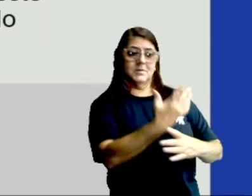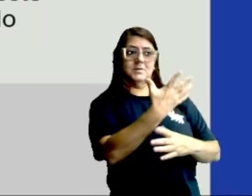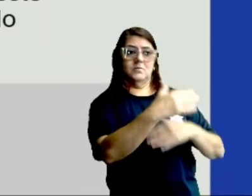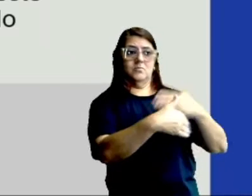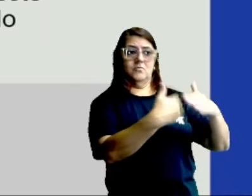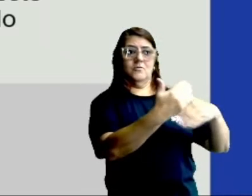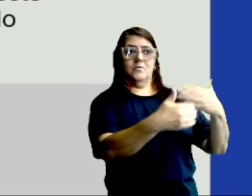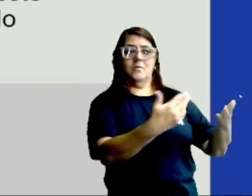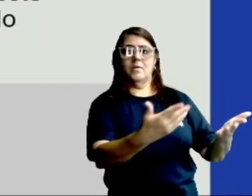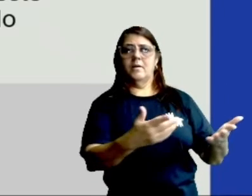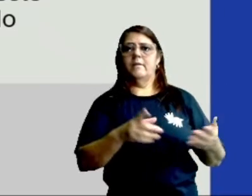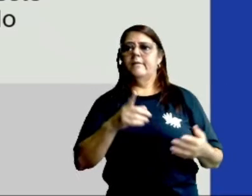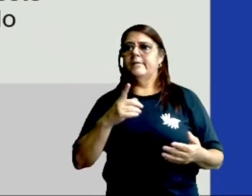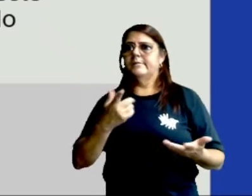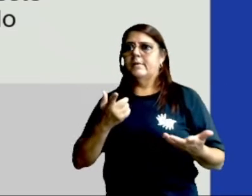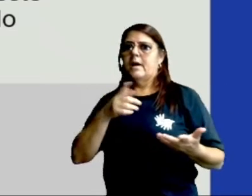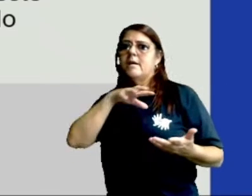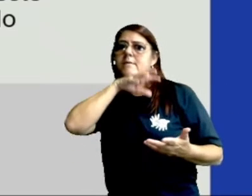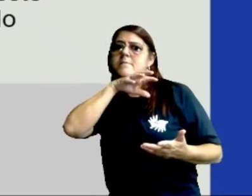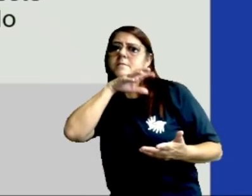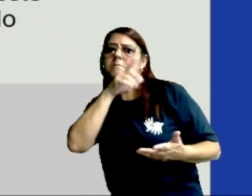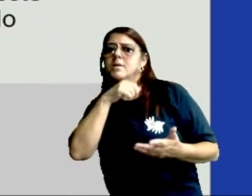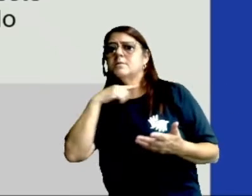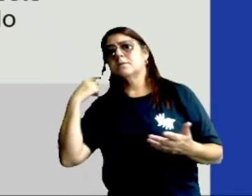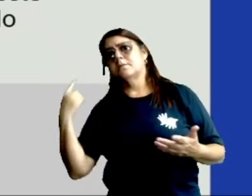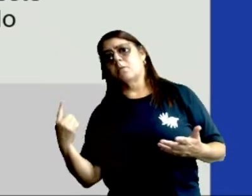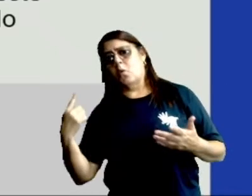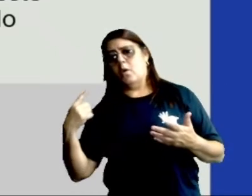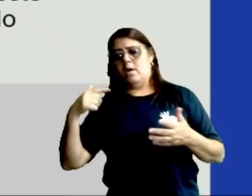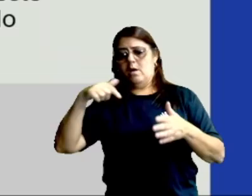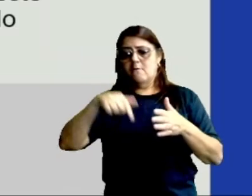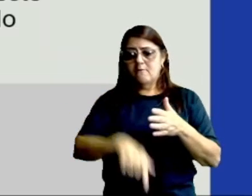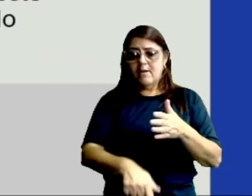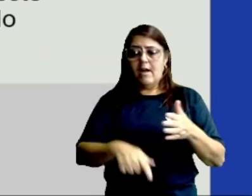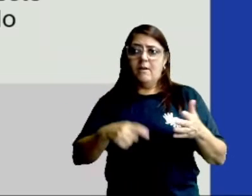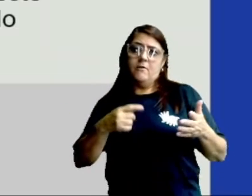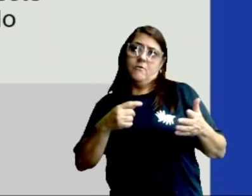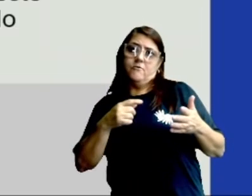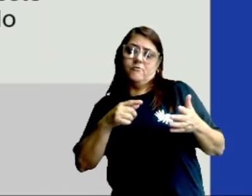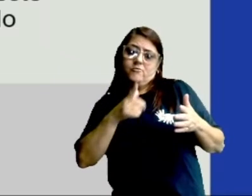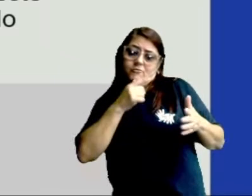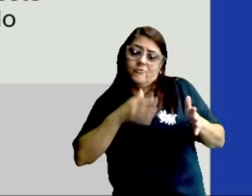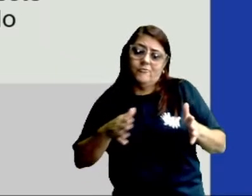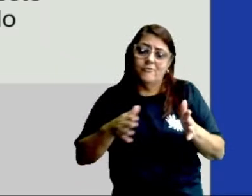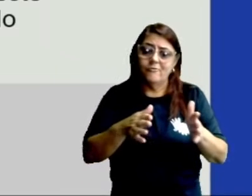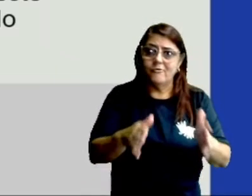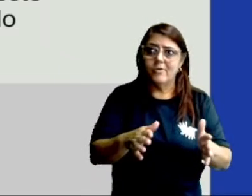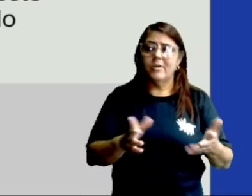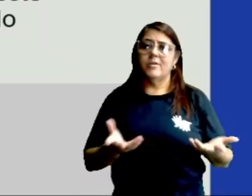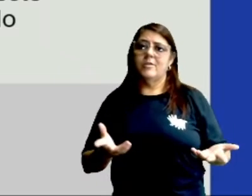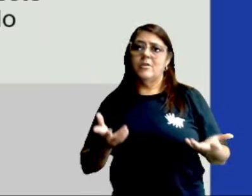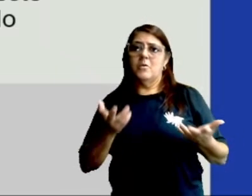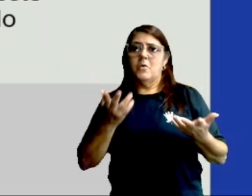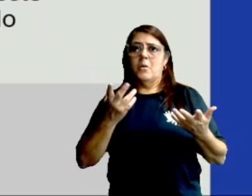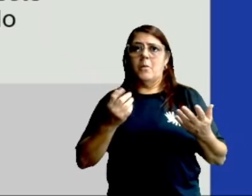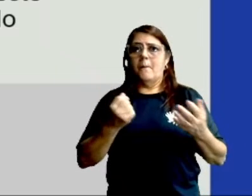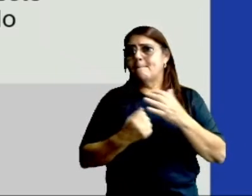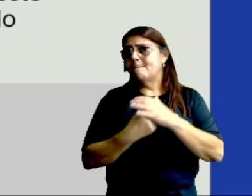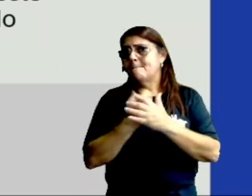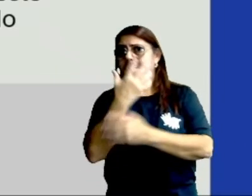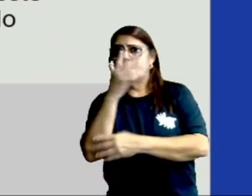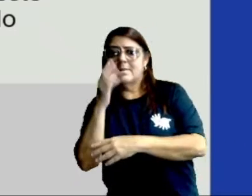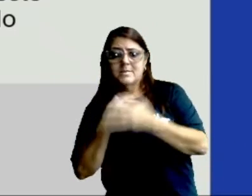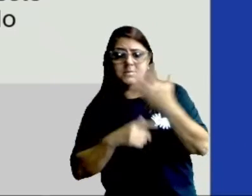a matéria orgânica Como assim peço de animais que ficava no fundo do Rio junto com o resto de vegetais Então essa matéria